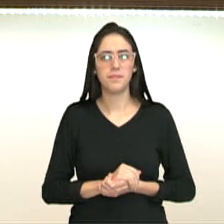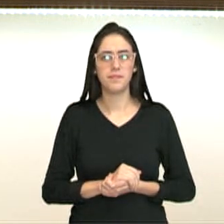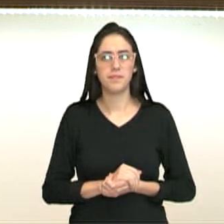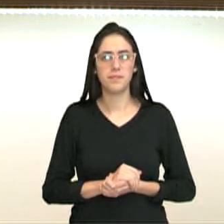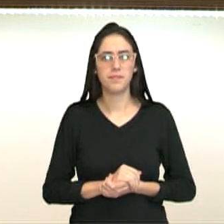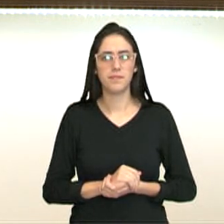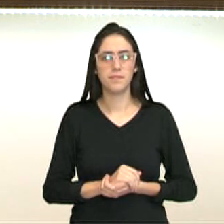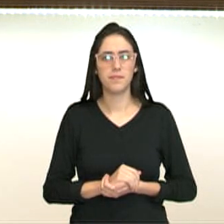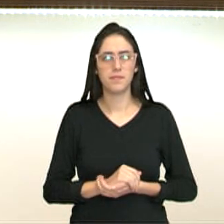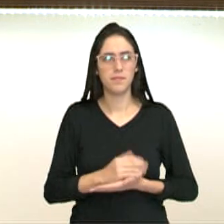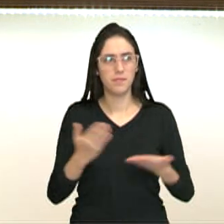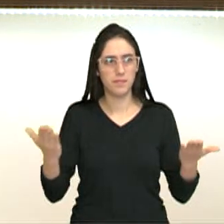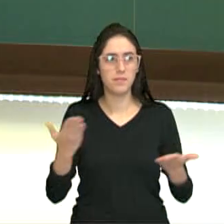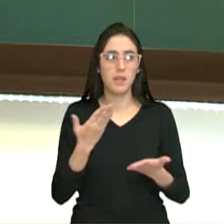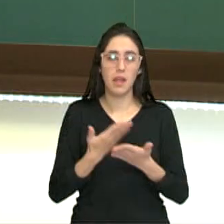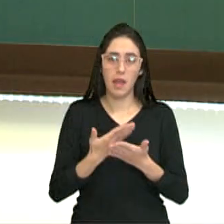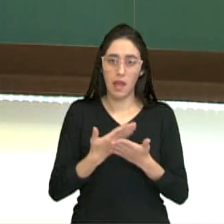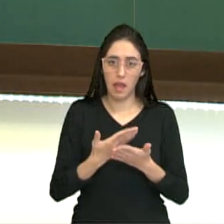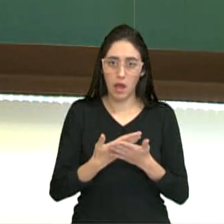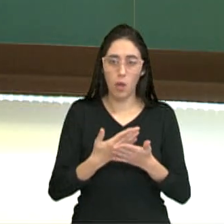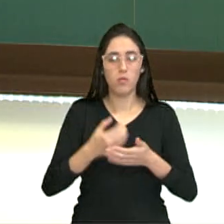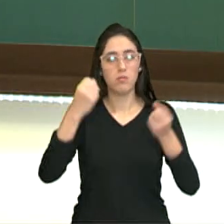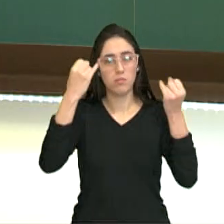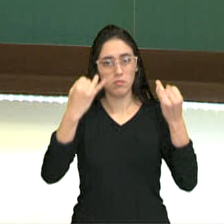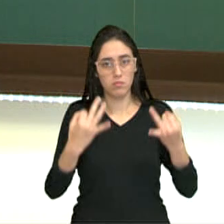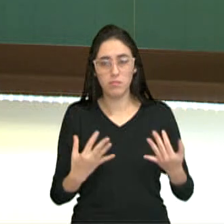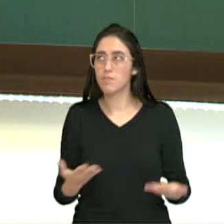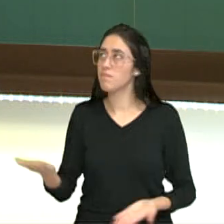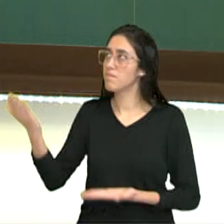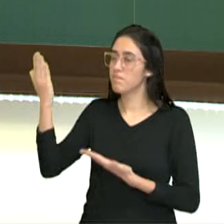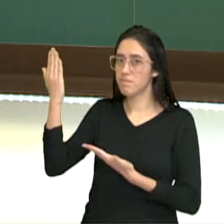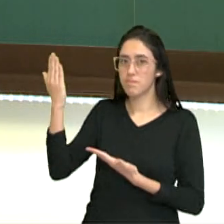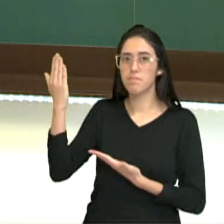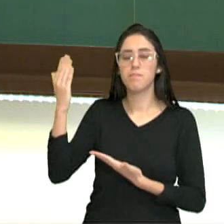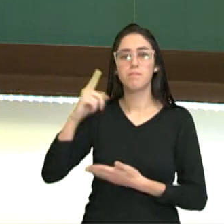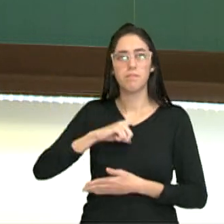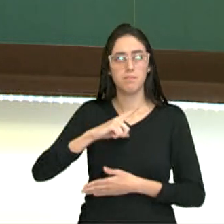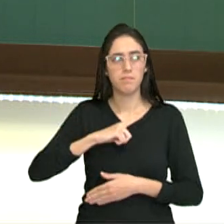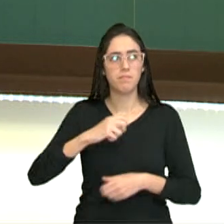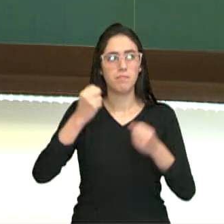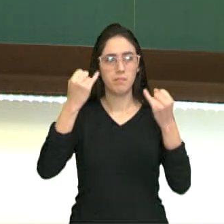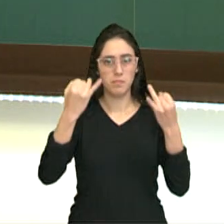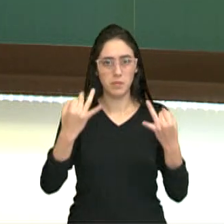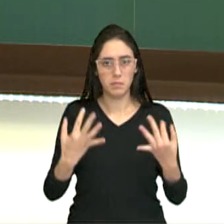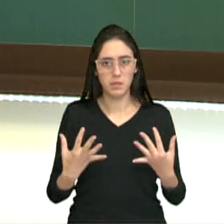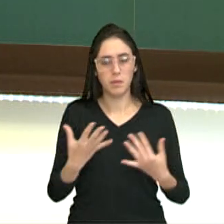Então, ao longo aqui da aula, nós vamos trabalhar com Darcy Ribeiro,